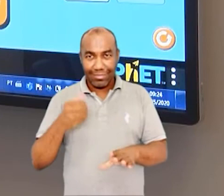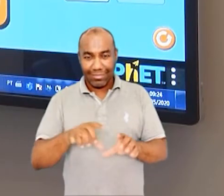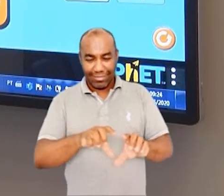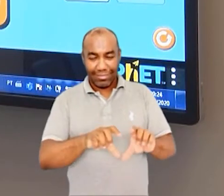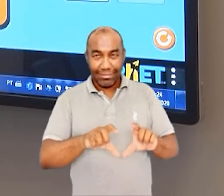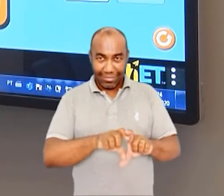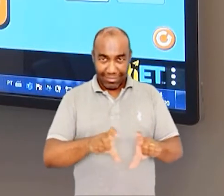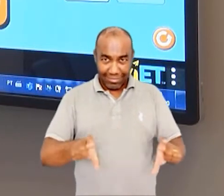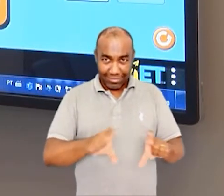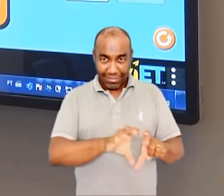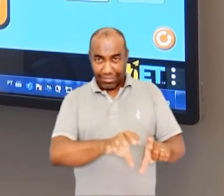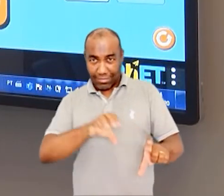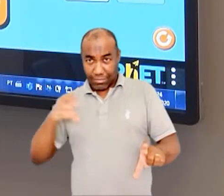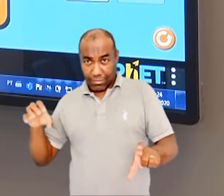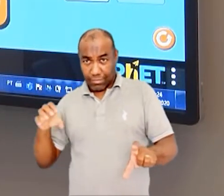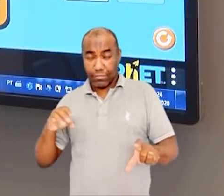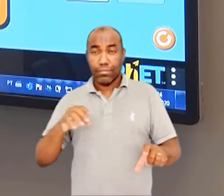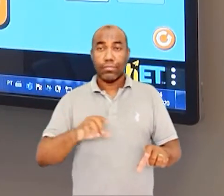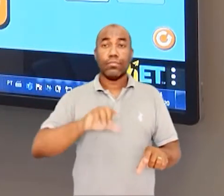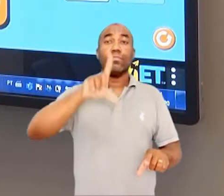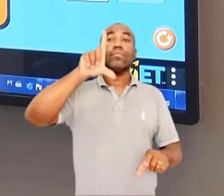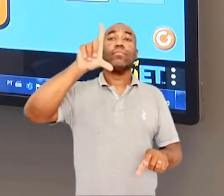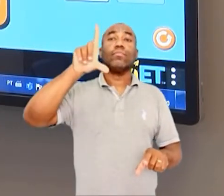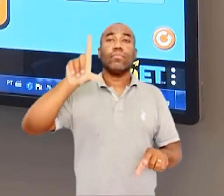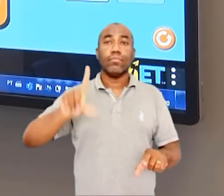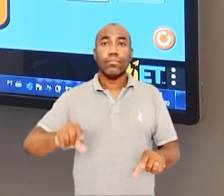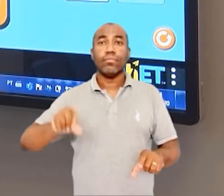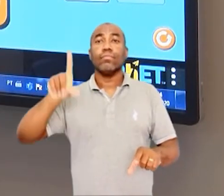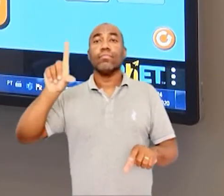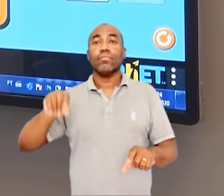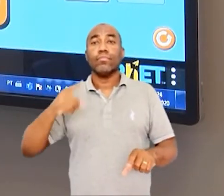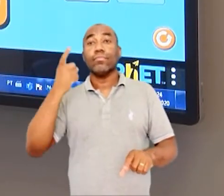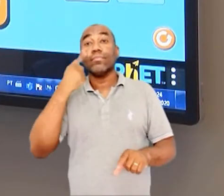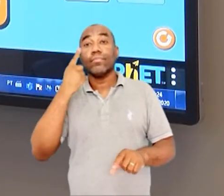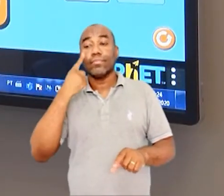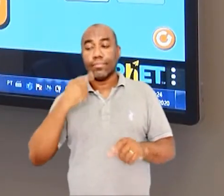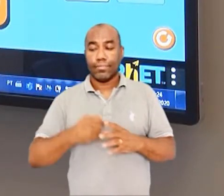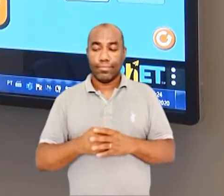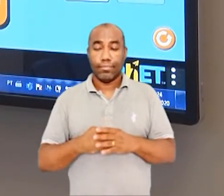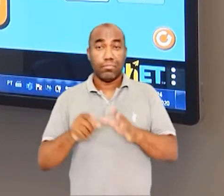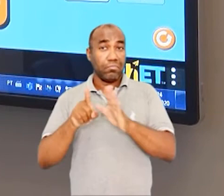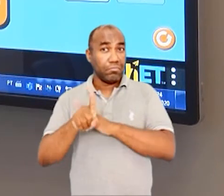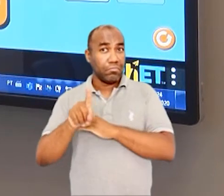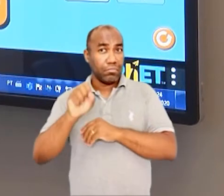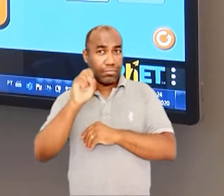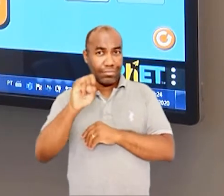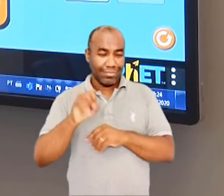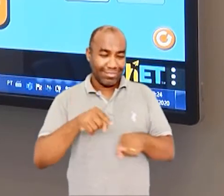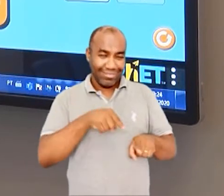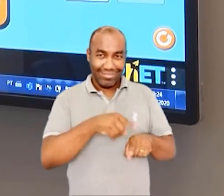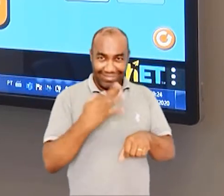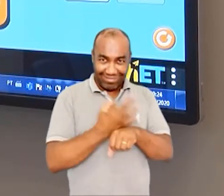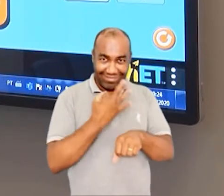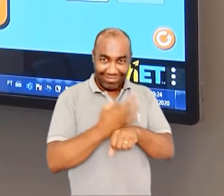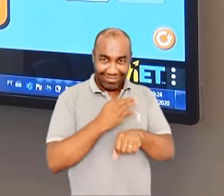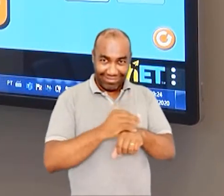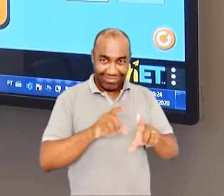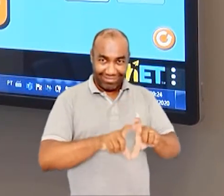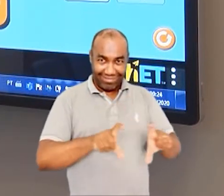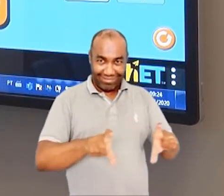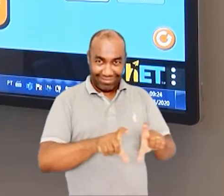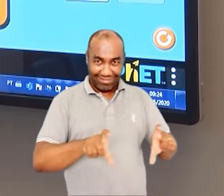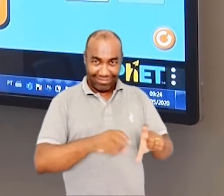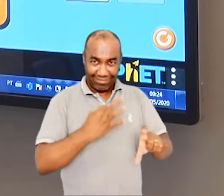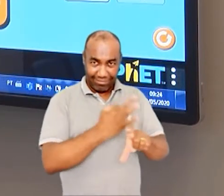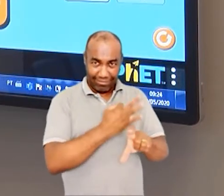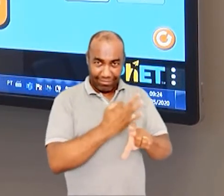corrente elétrica irá aumentar ou diminuir. Vamos observar? A pergunta é, se eu retirar esse resistor,